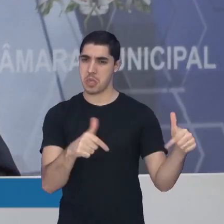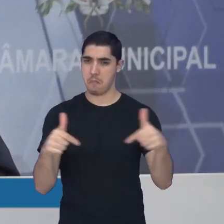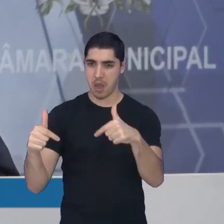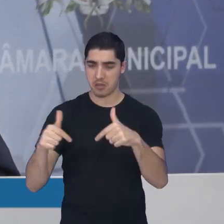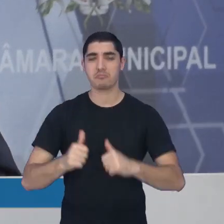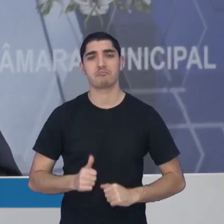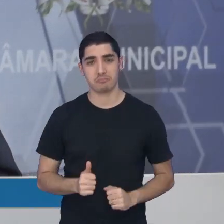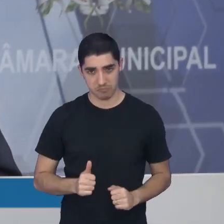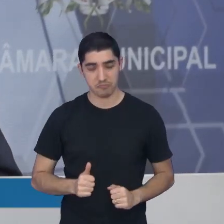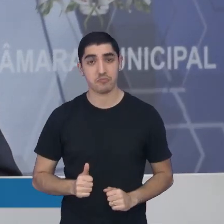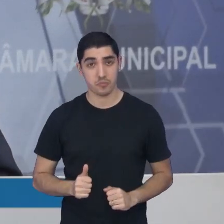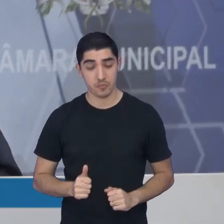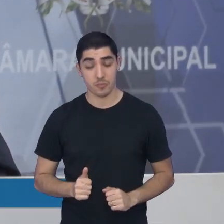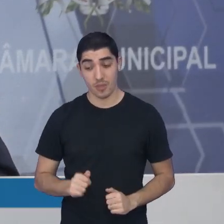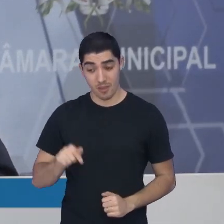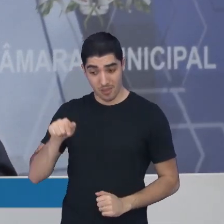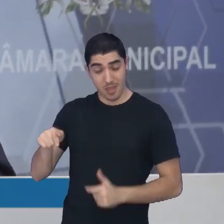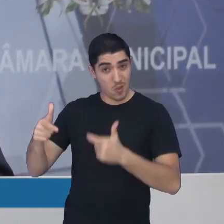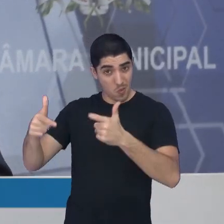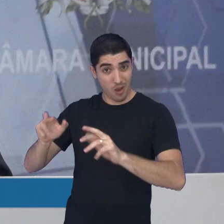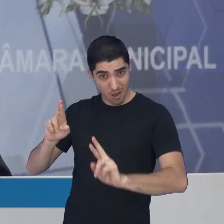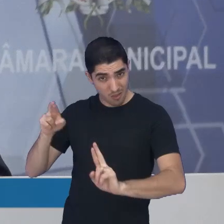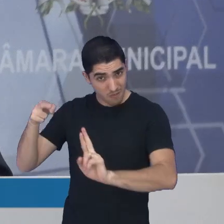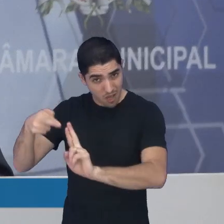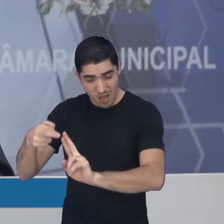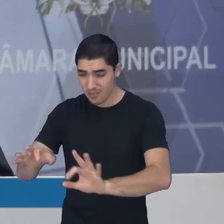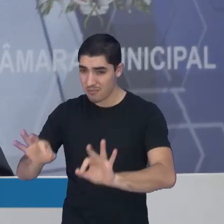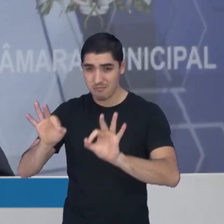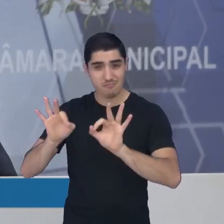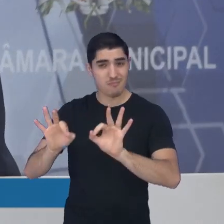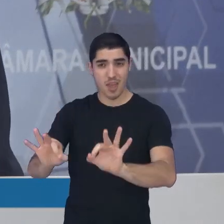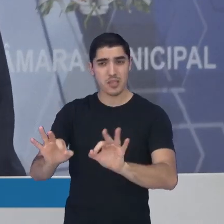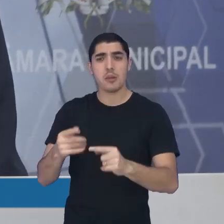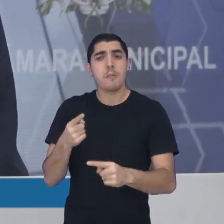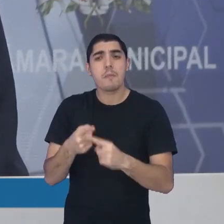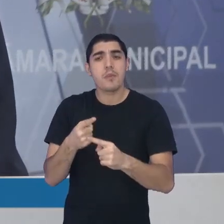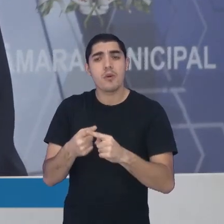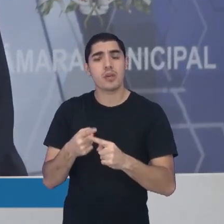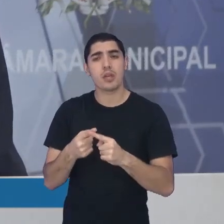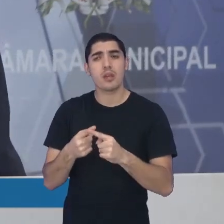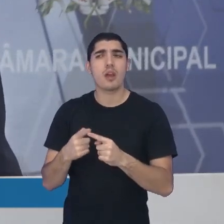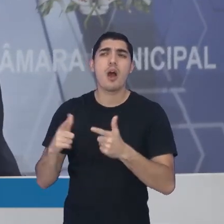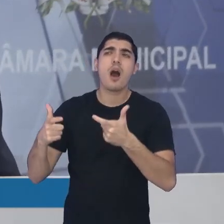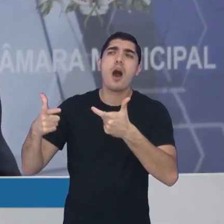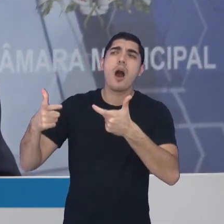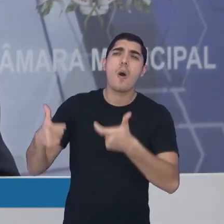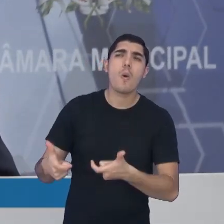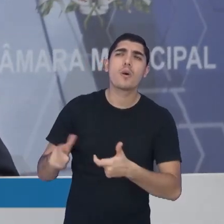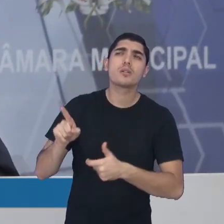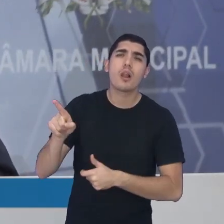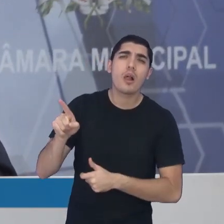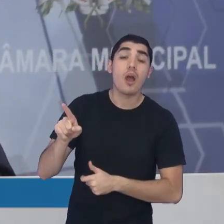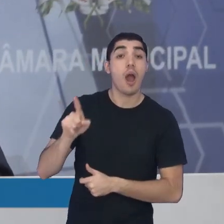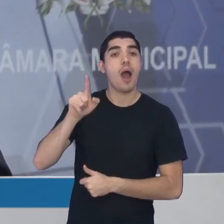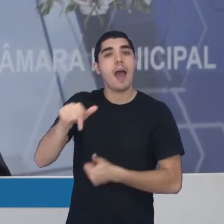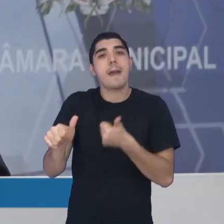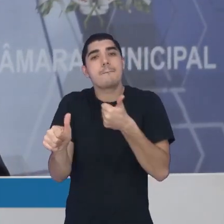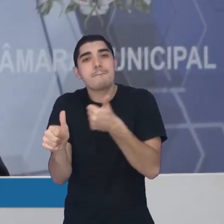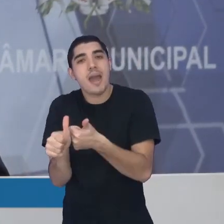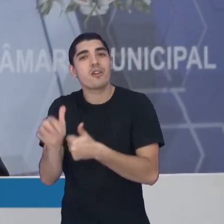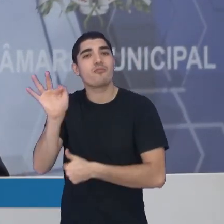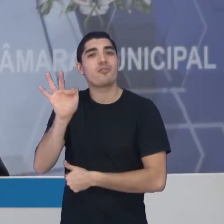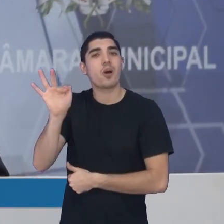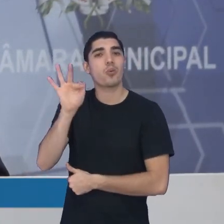É uma referência geográfica. Onde que fica tal coisa? Fica perto da Faculdade de